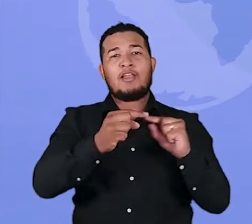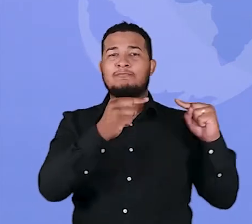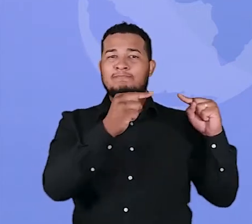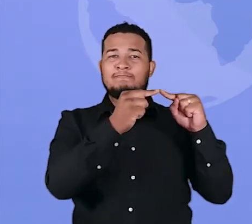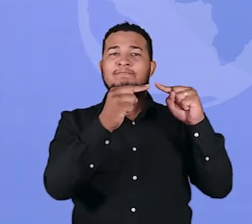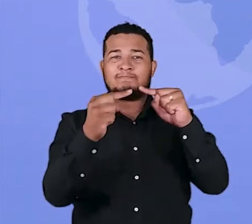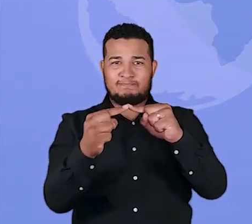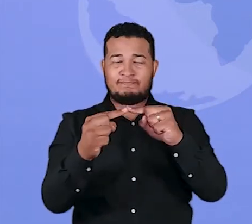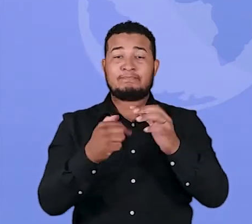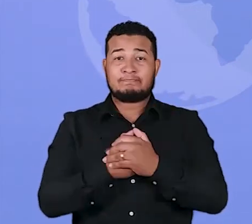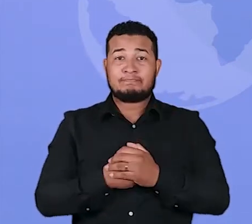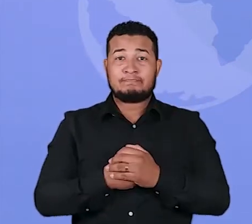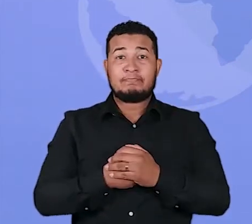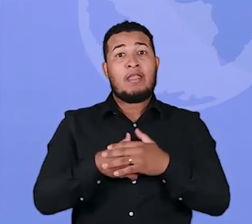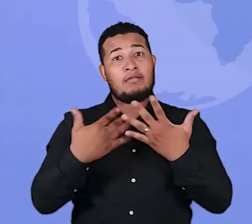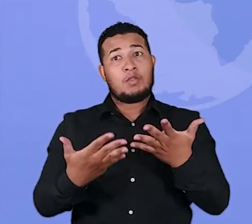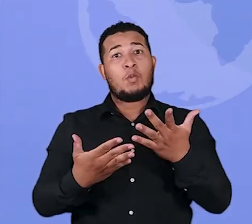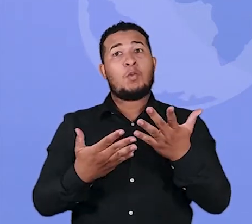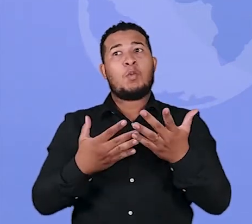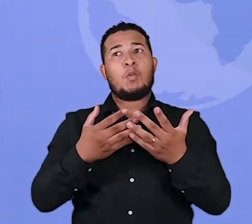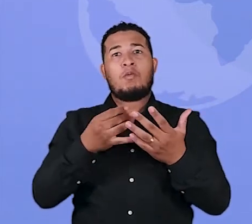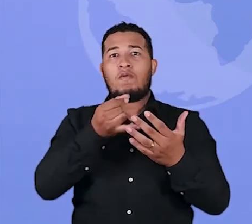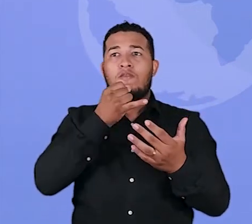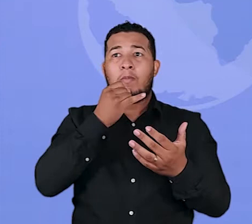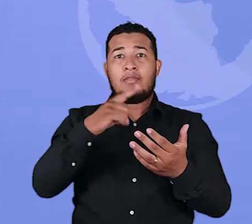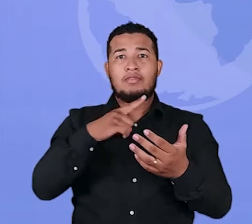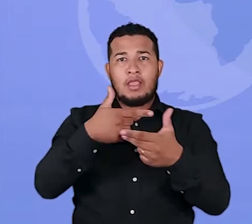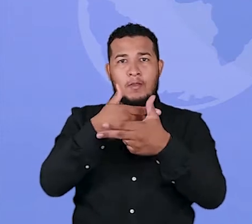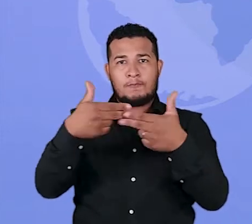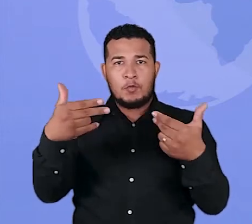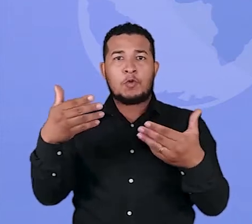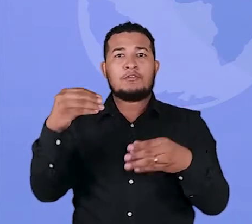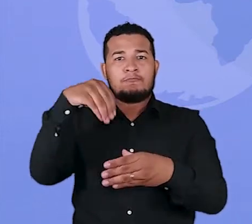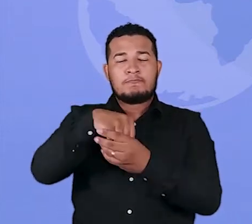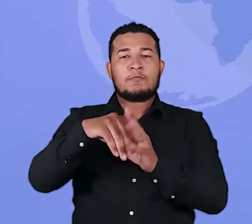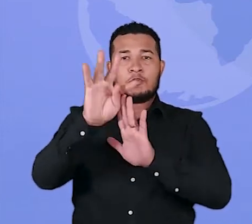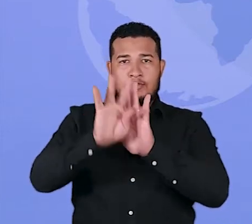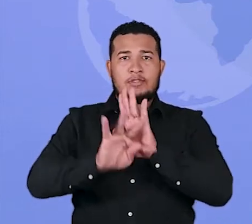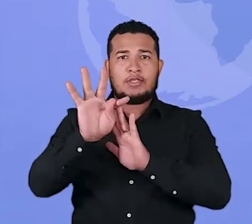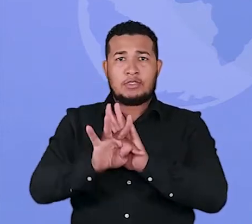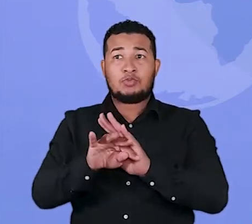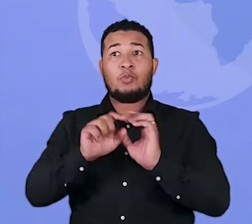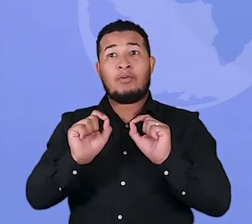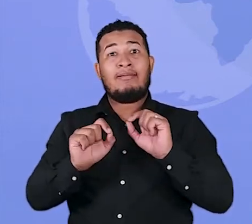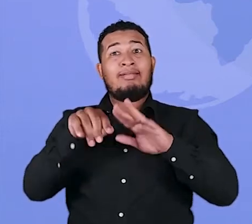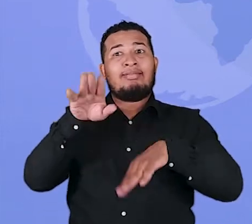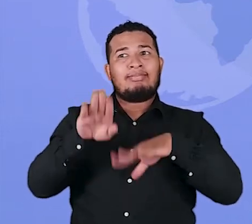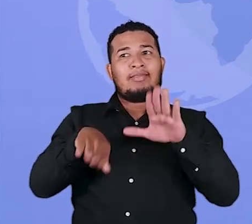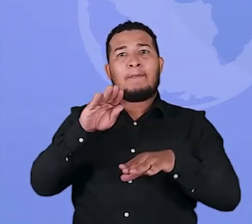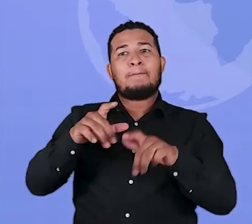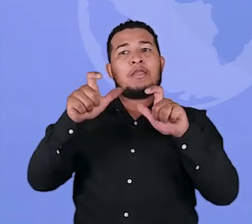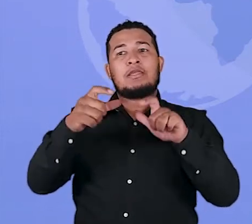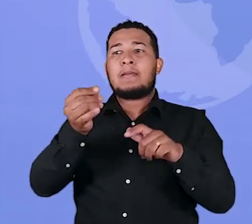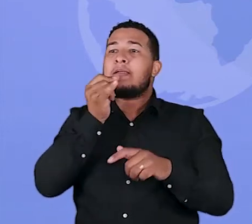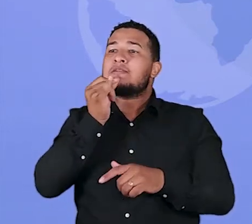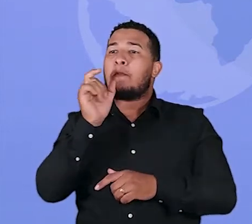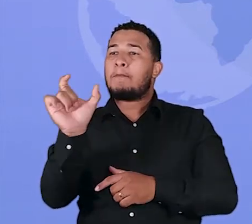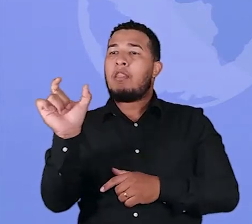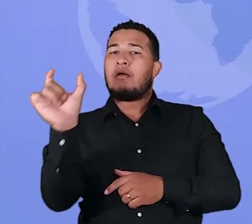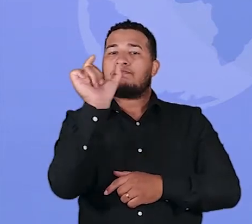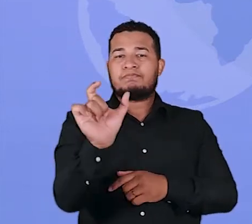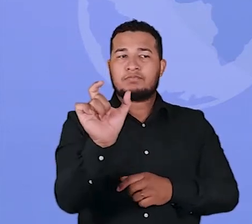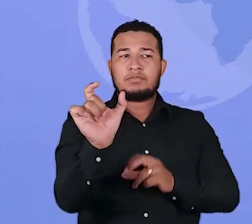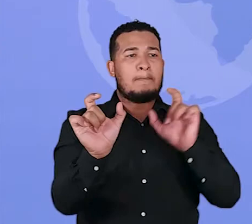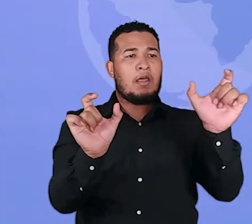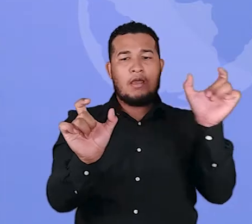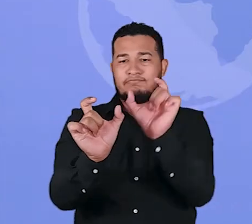é coesão textual. Então, assim, existem coisas dentro do texto que, dependendo de onde você colocar uma palavra,